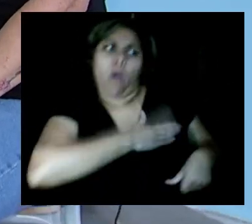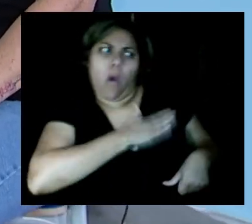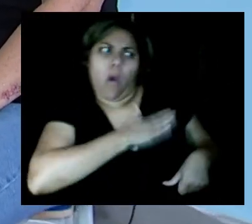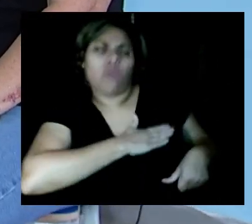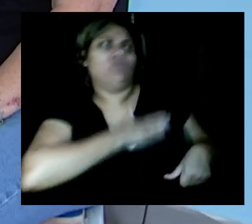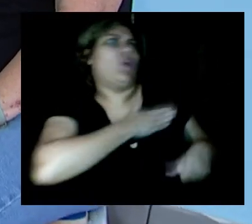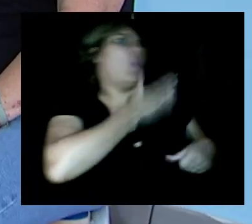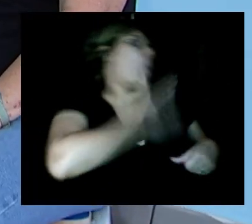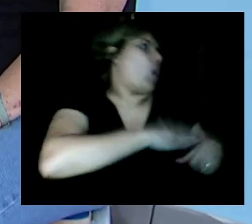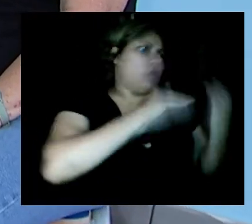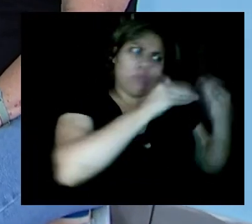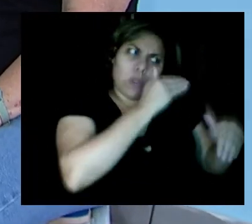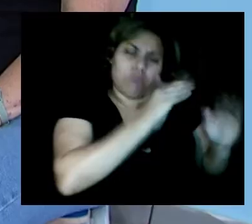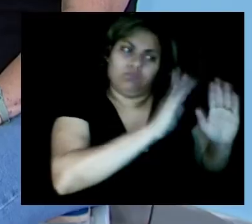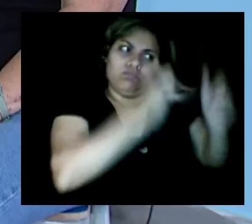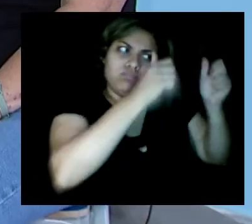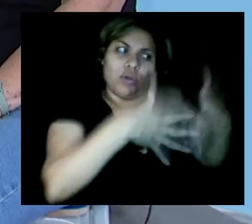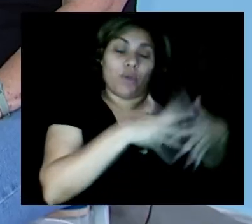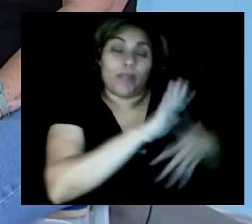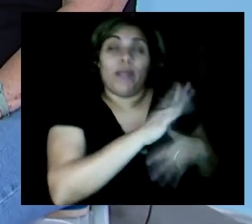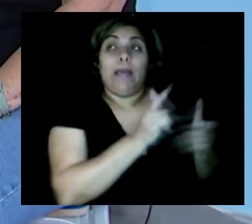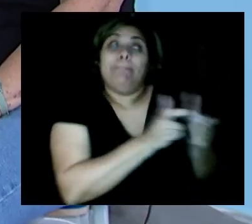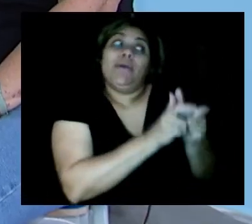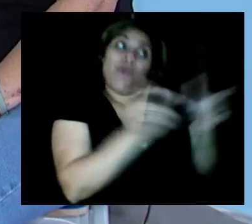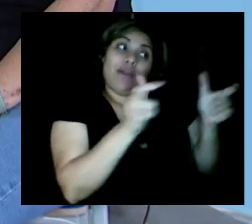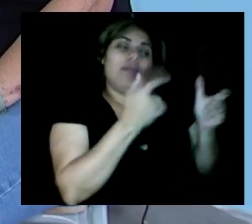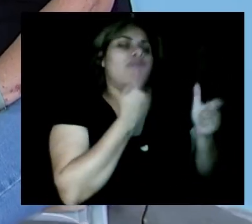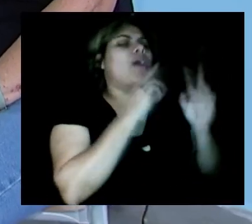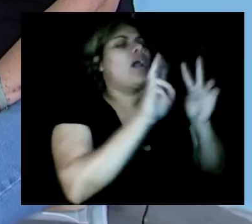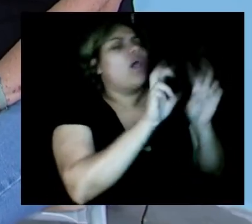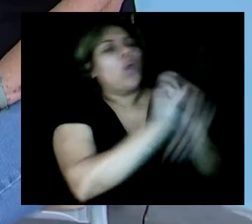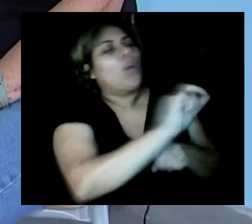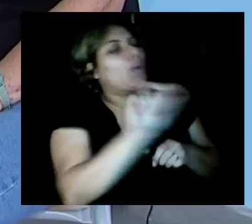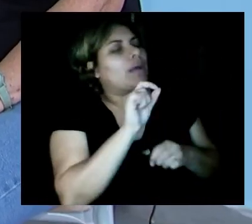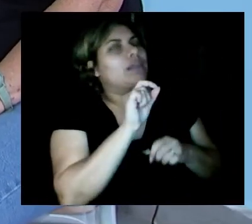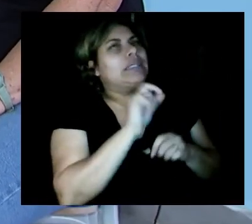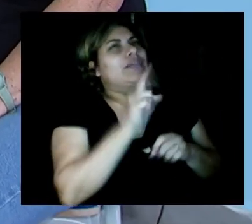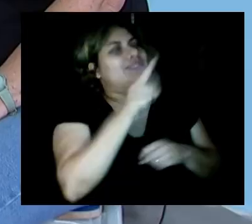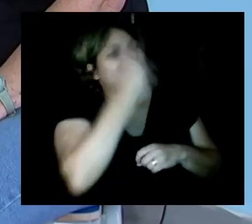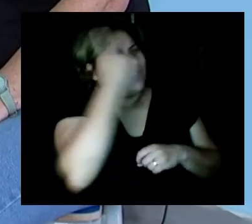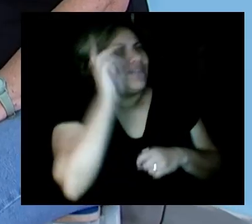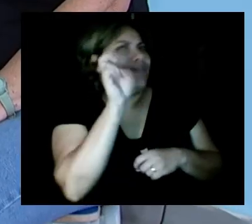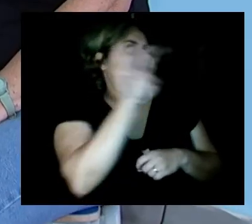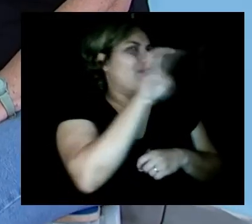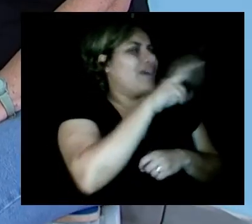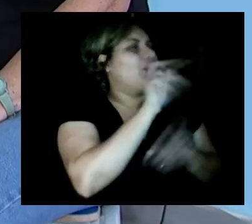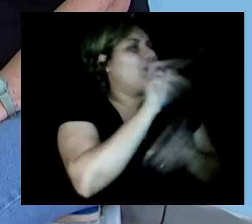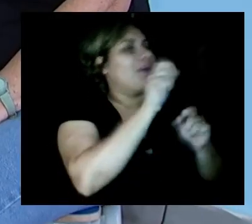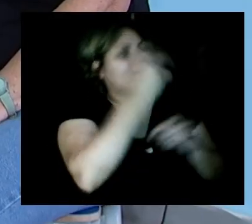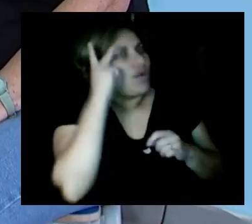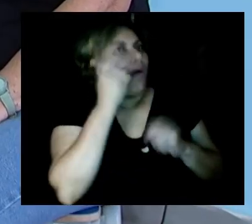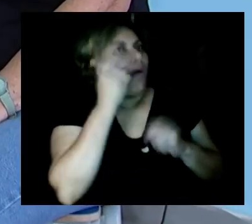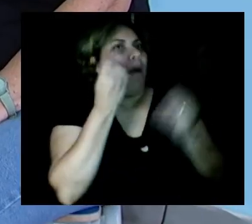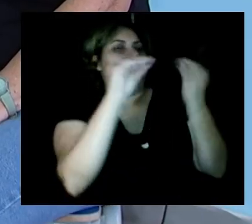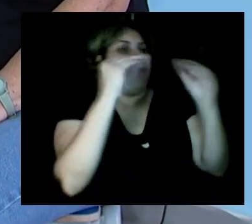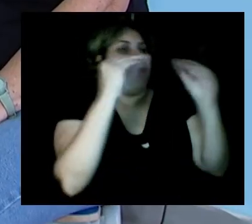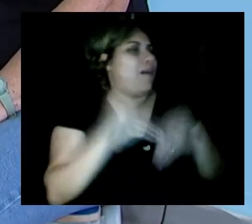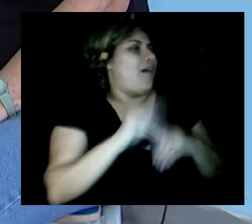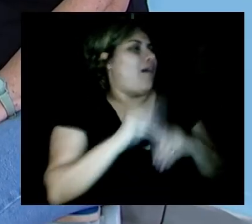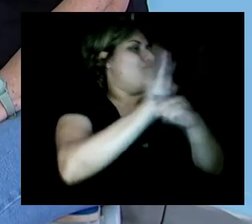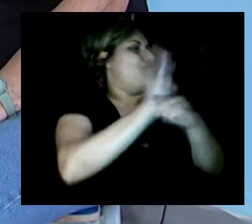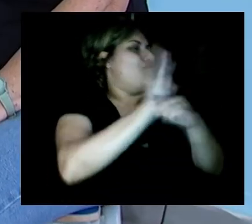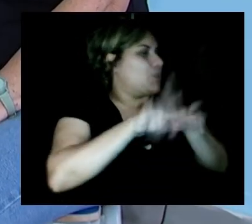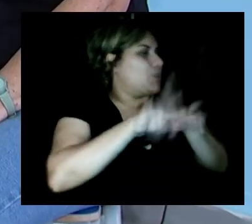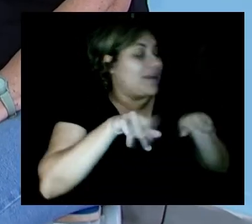fala, né? A toda hora você vê gente falando, postando vídeos, falando de coisas, mas a vida